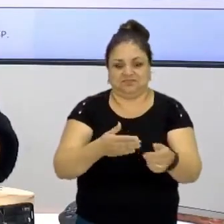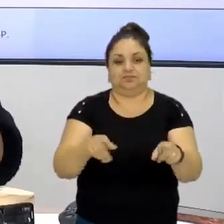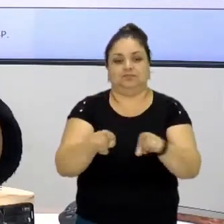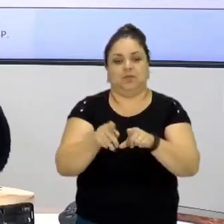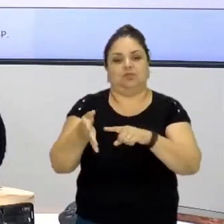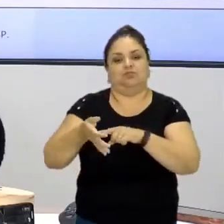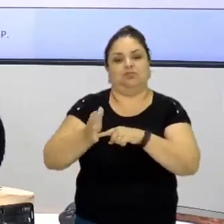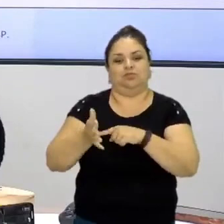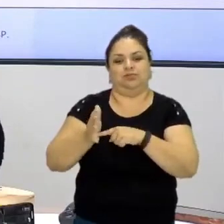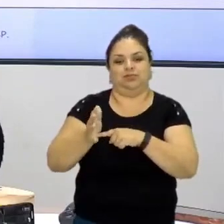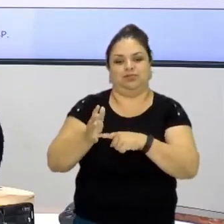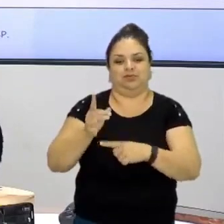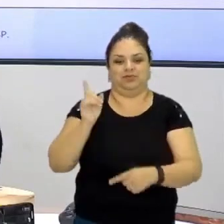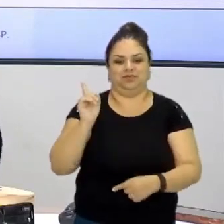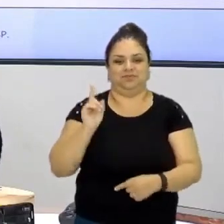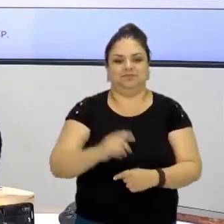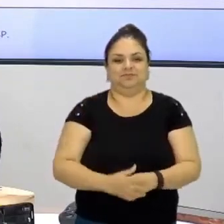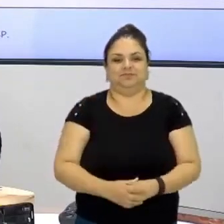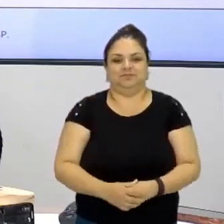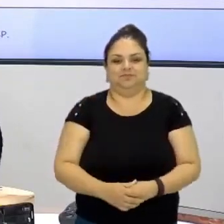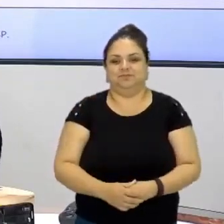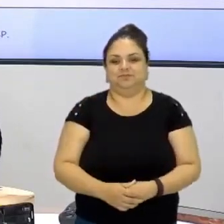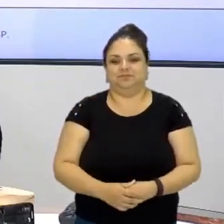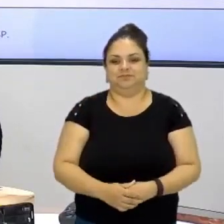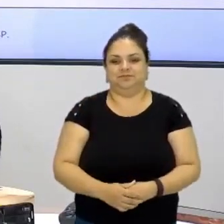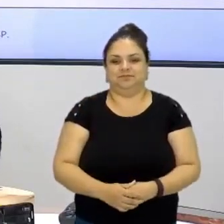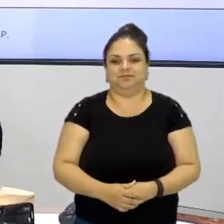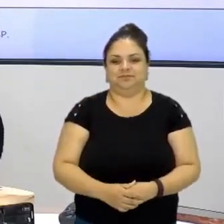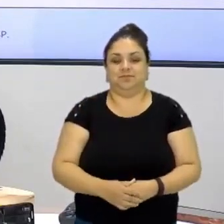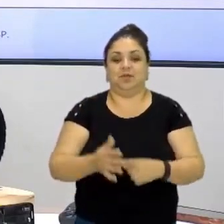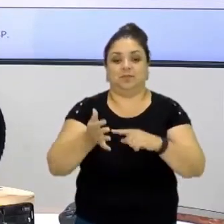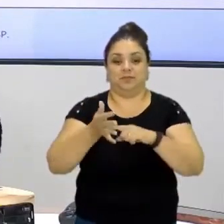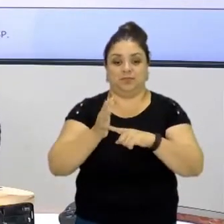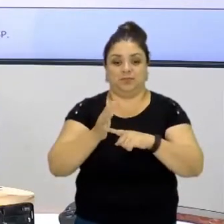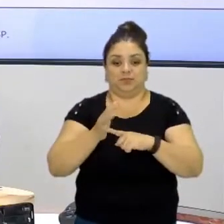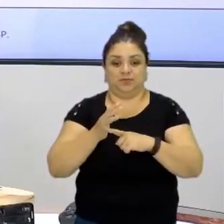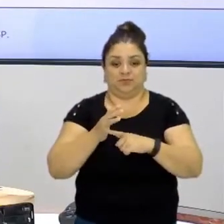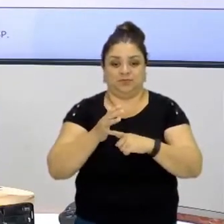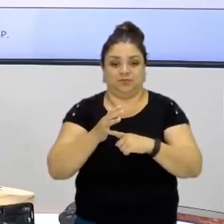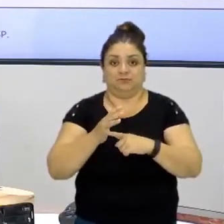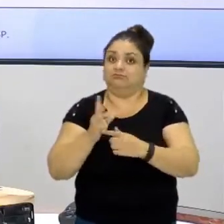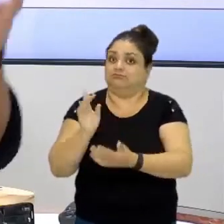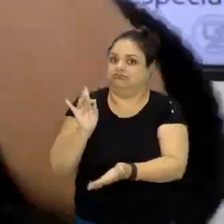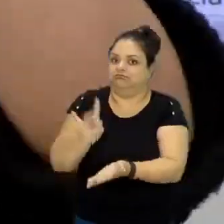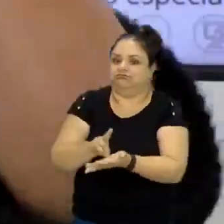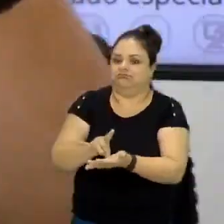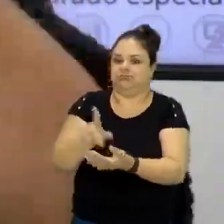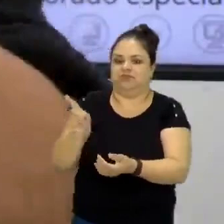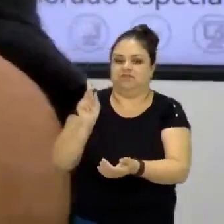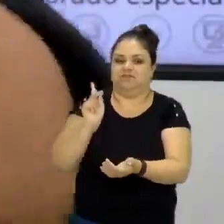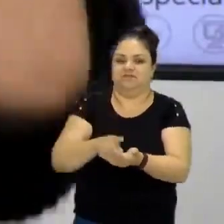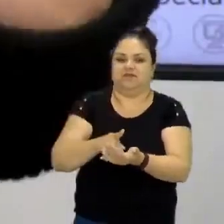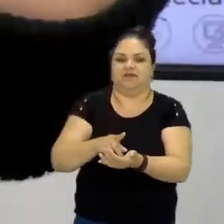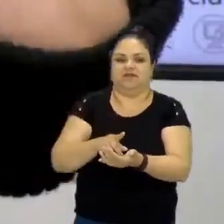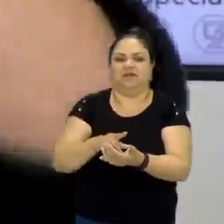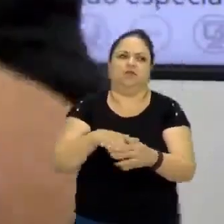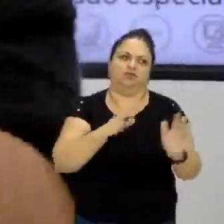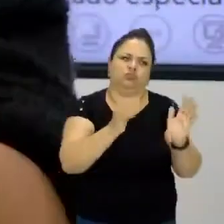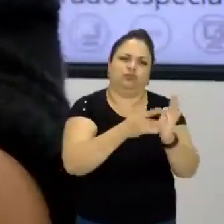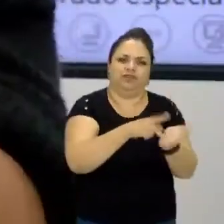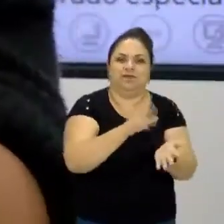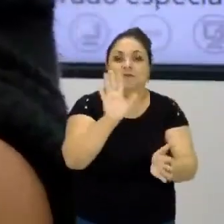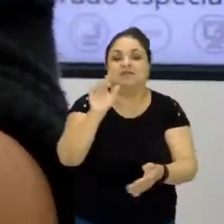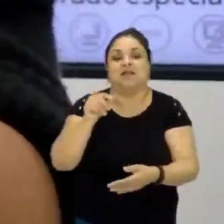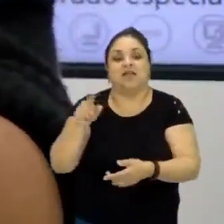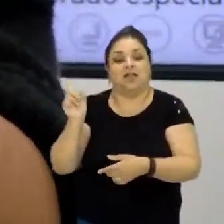motores. O motor, a gente tem esse daqui que é um motor de verdade assim, todos são, né? Mas